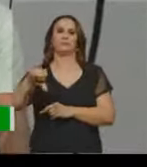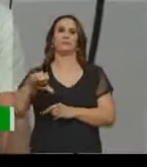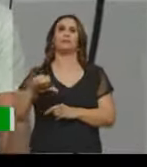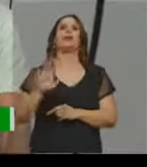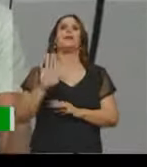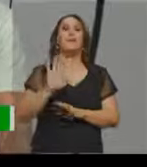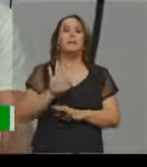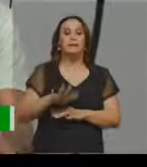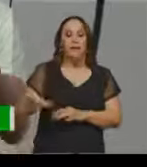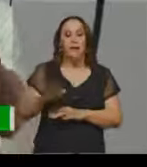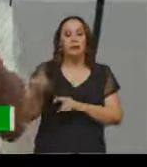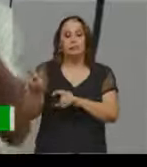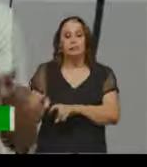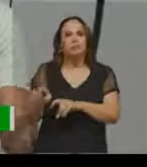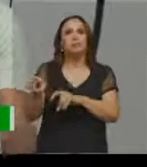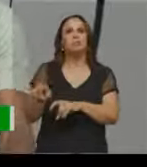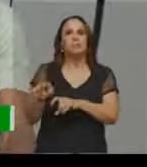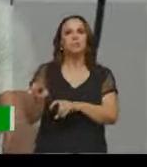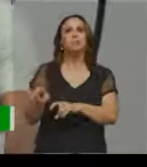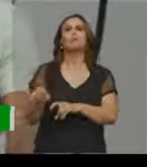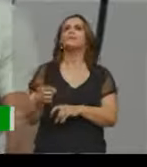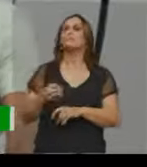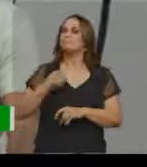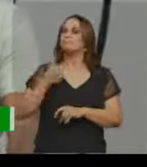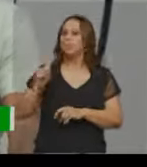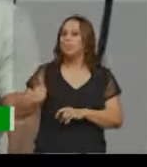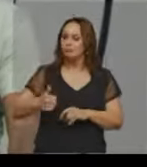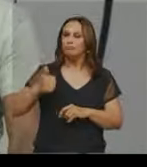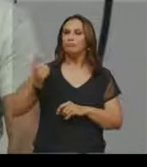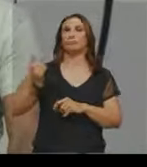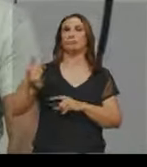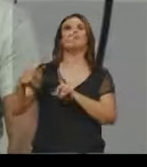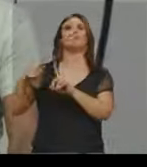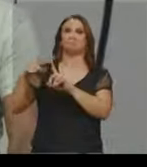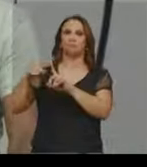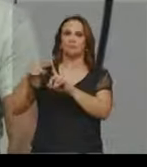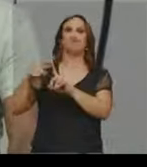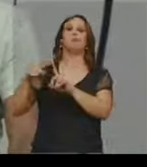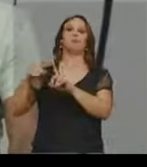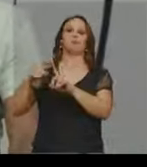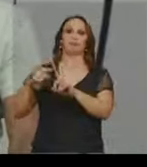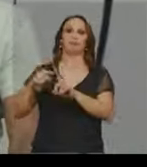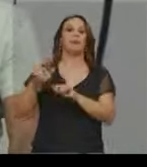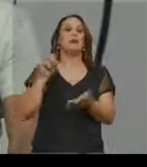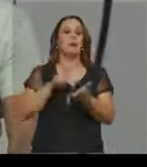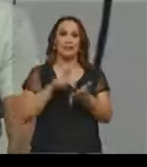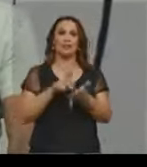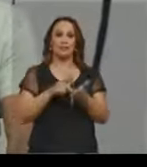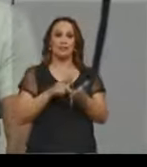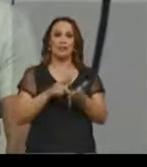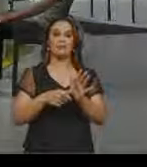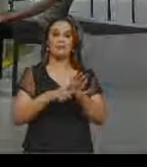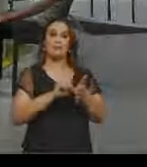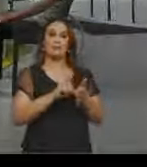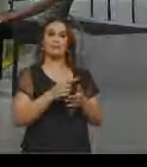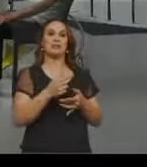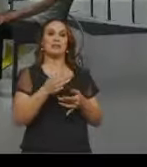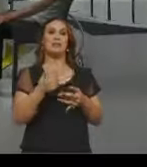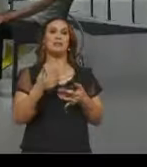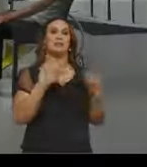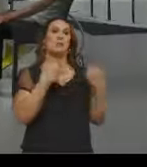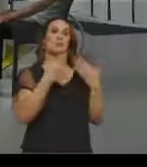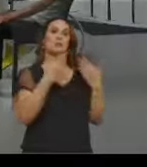vantagens da tecnologia. Inclusive, é um assunto que eu e a professora Débora estávamos comentando ali fora antes dessa aula, uma grande coincidência. É verdade. Porque